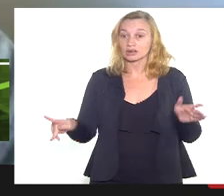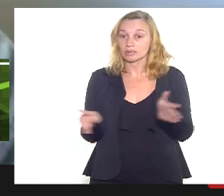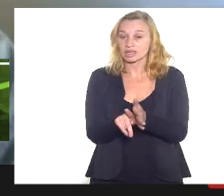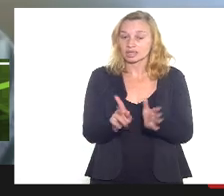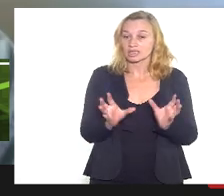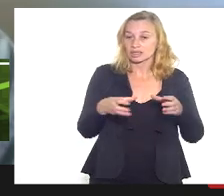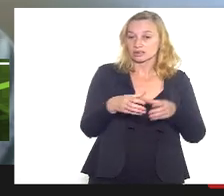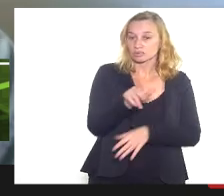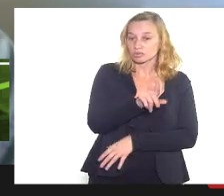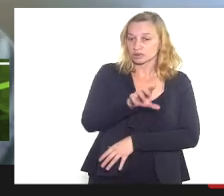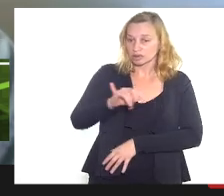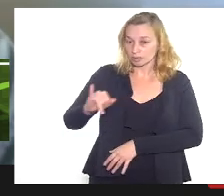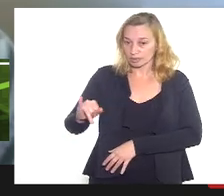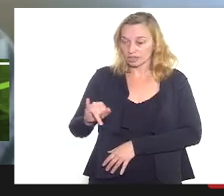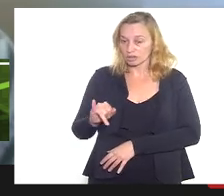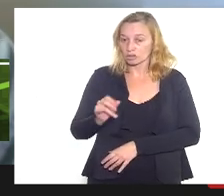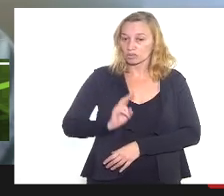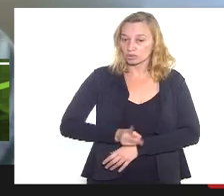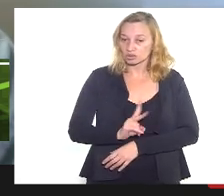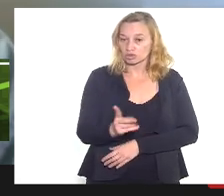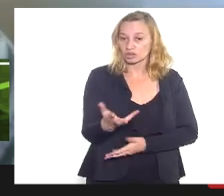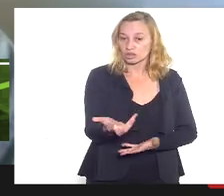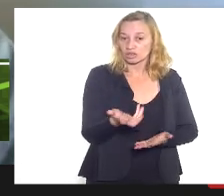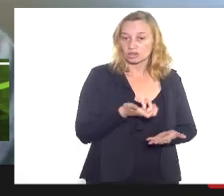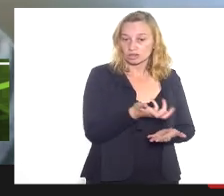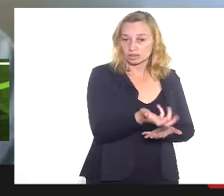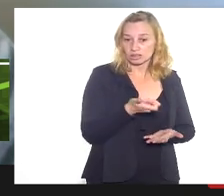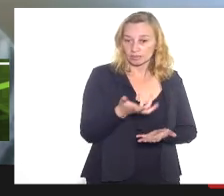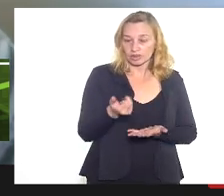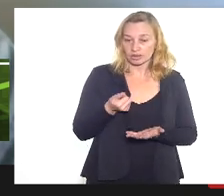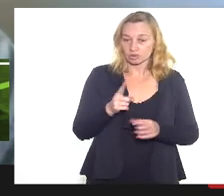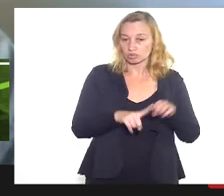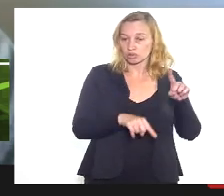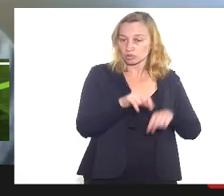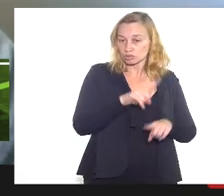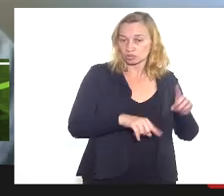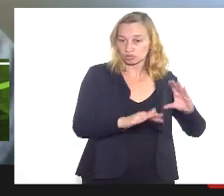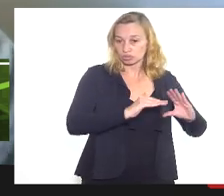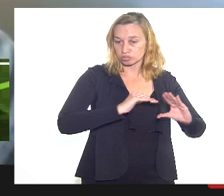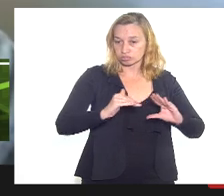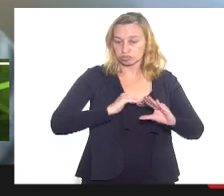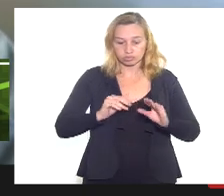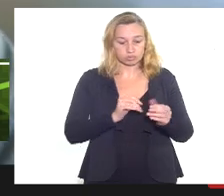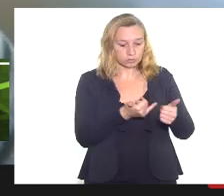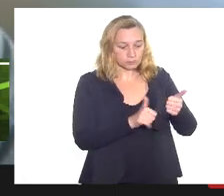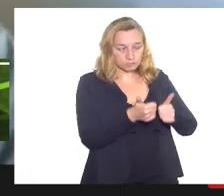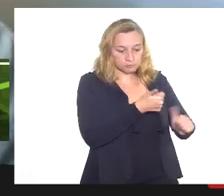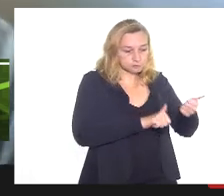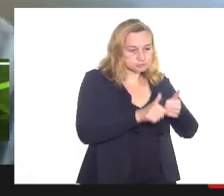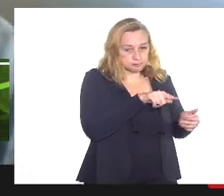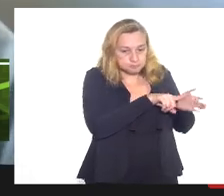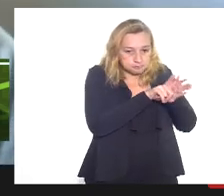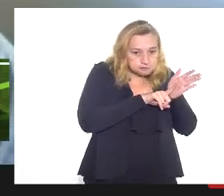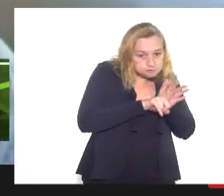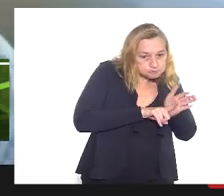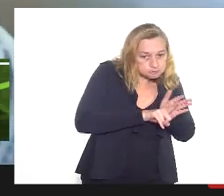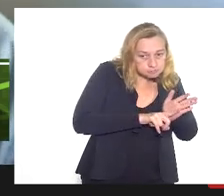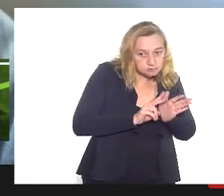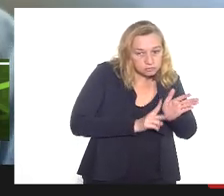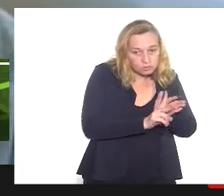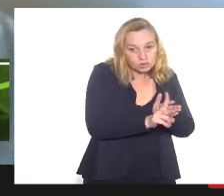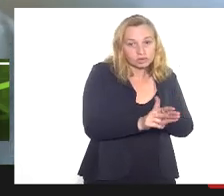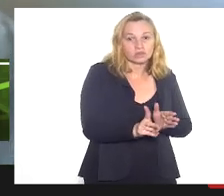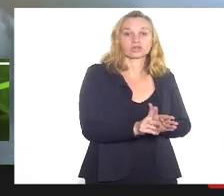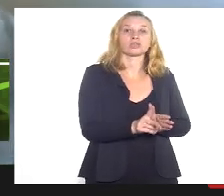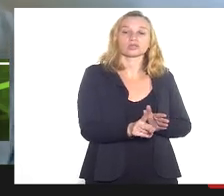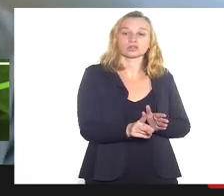CPI. Continuaremos a receber material, continuaremos a fazer análise, continuaremos